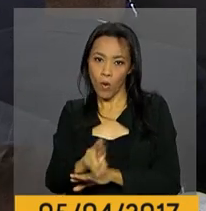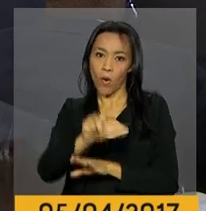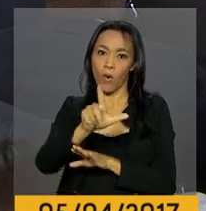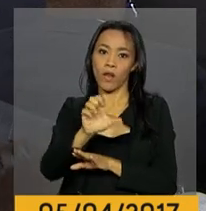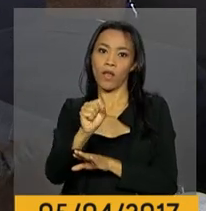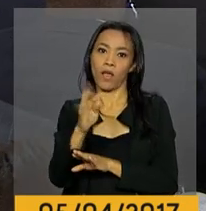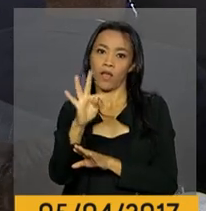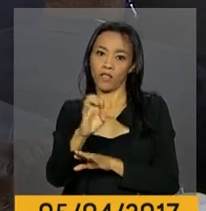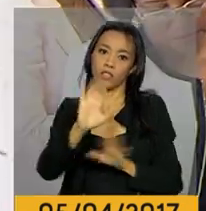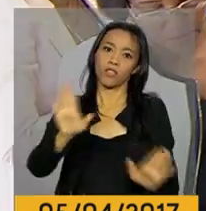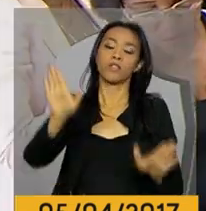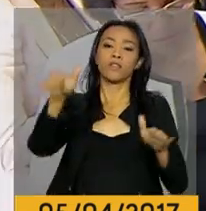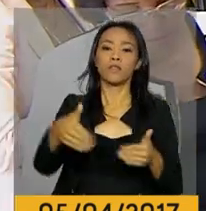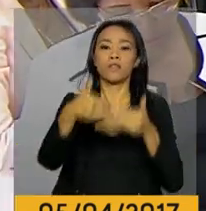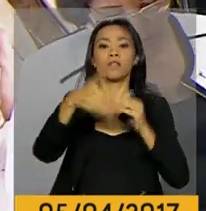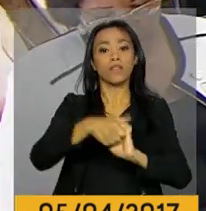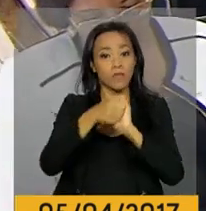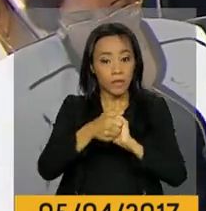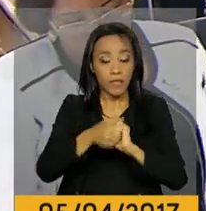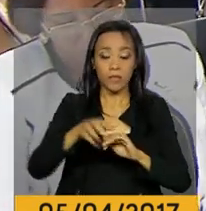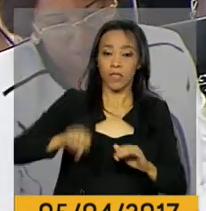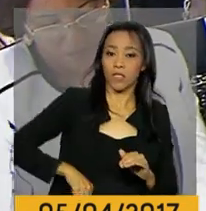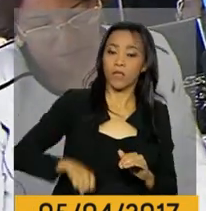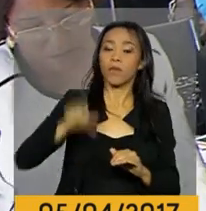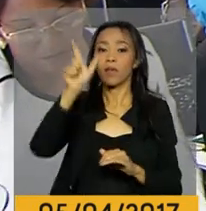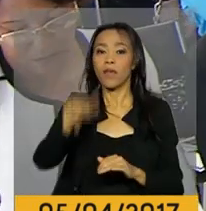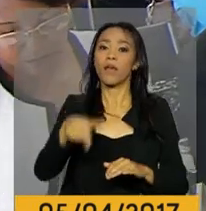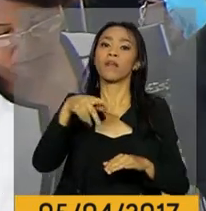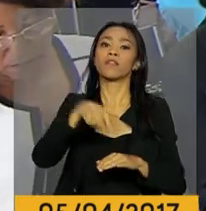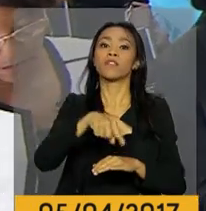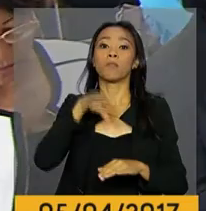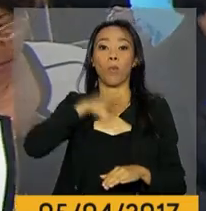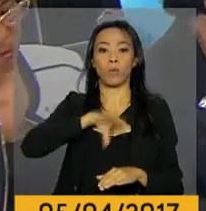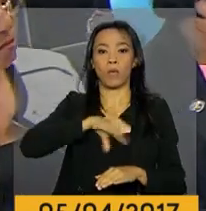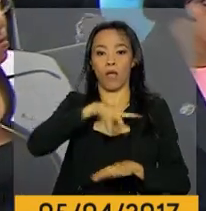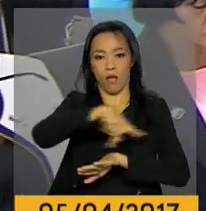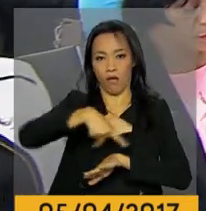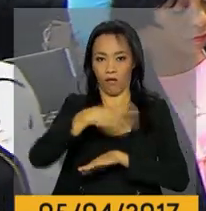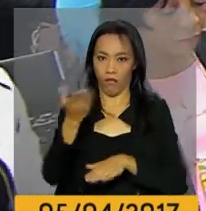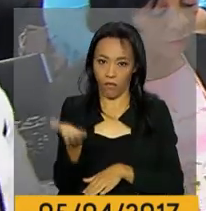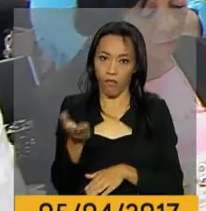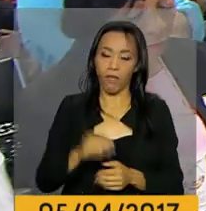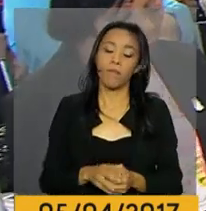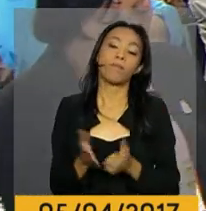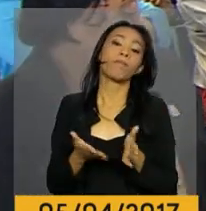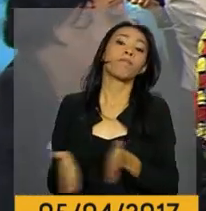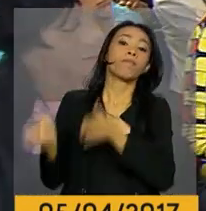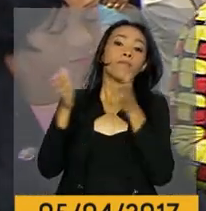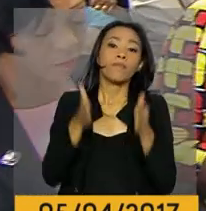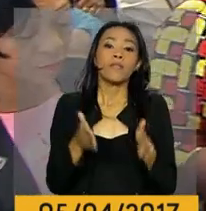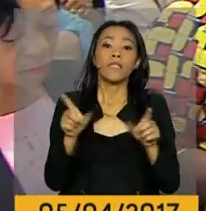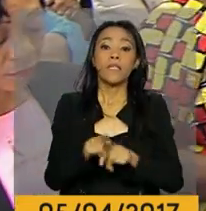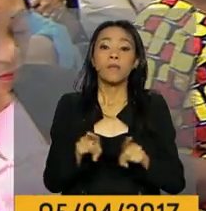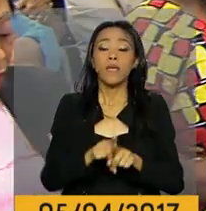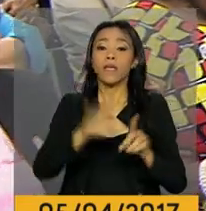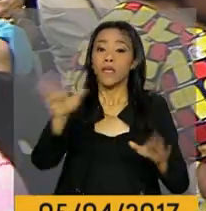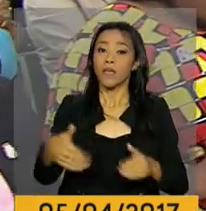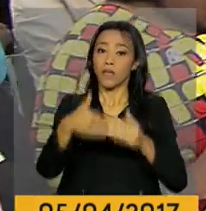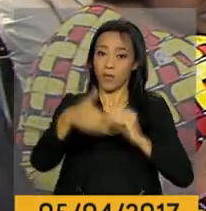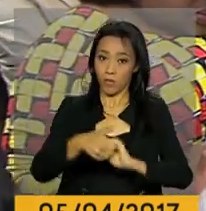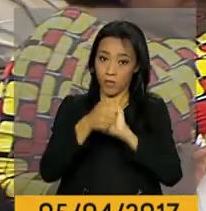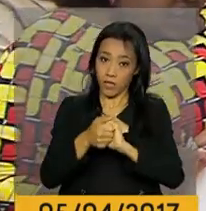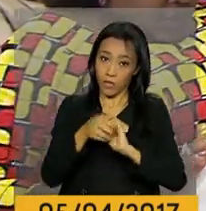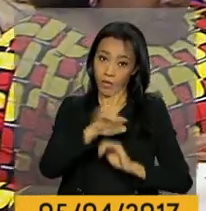Tito Vasconcelos noqueira Dias Cabral da República portuguesa quero também cumprimentar a Gorete